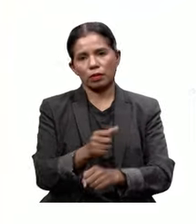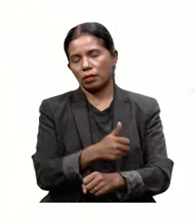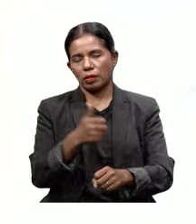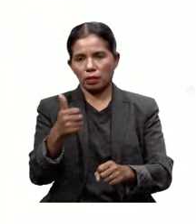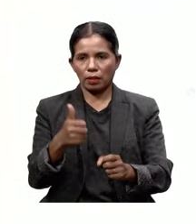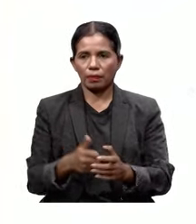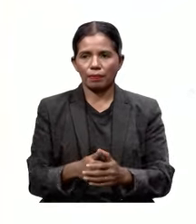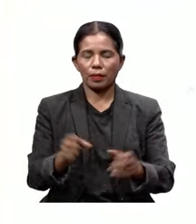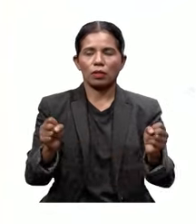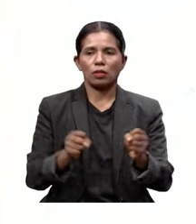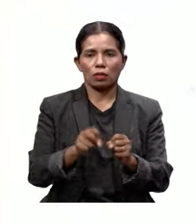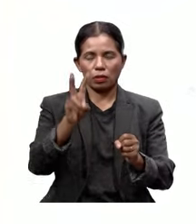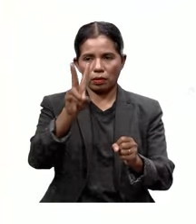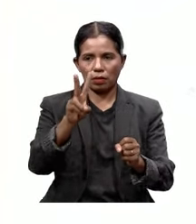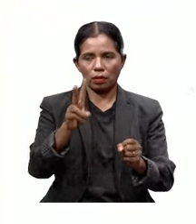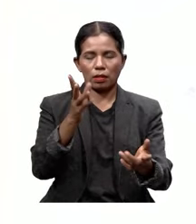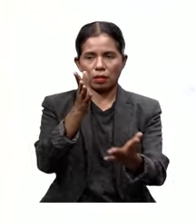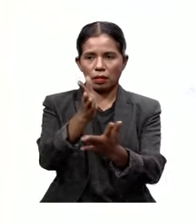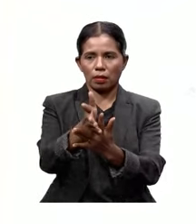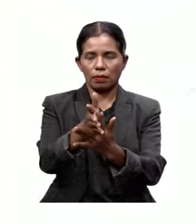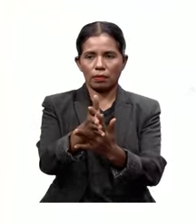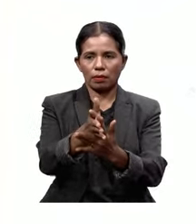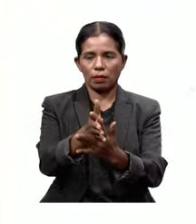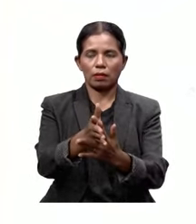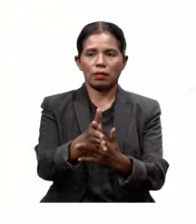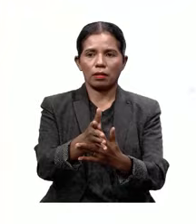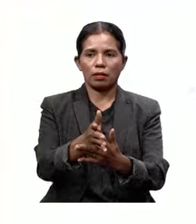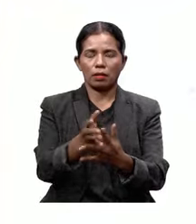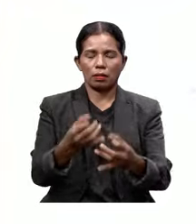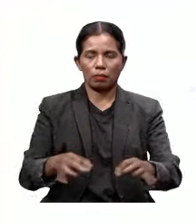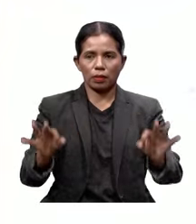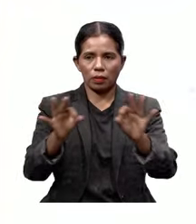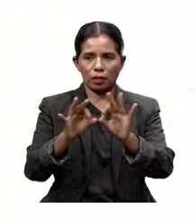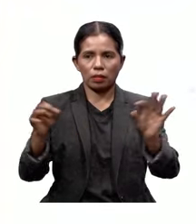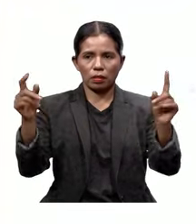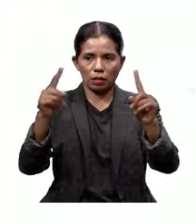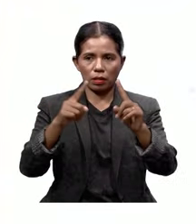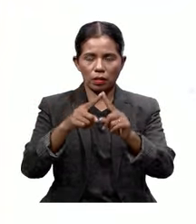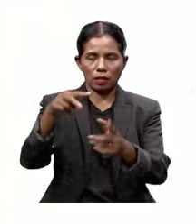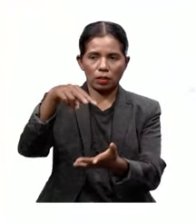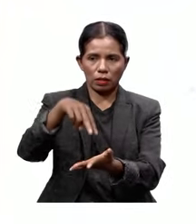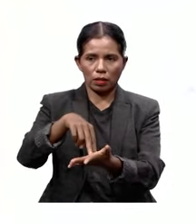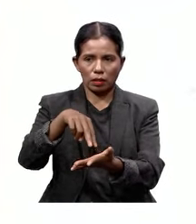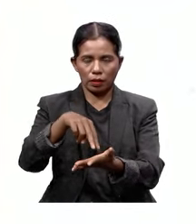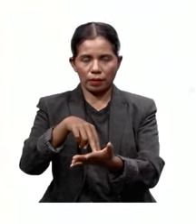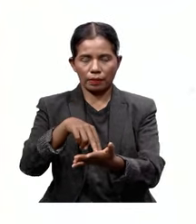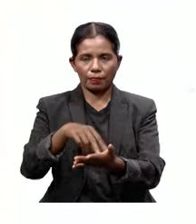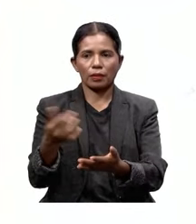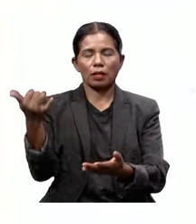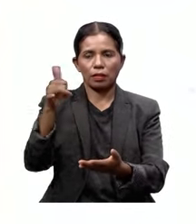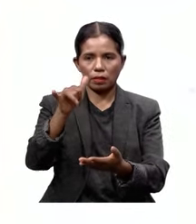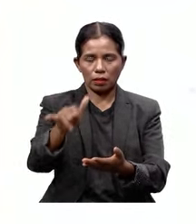cantan sukuruane ta maiha prioridade a tu estabelece sira